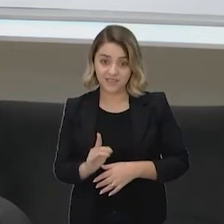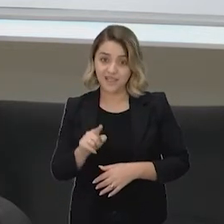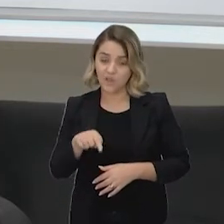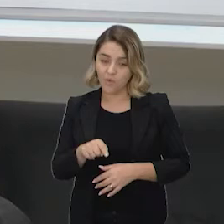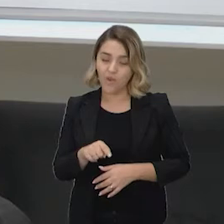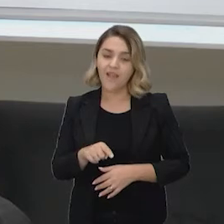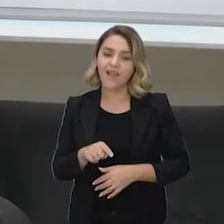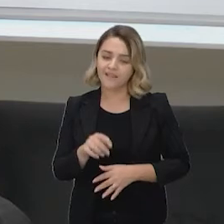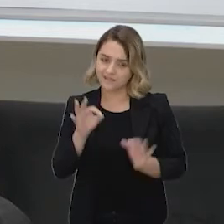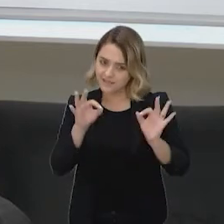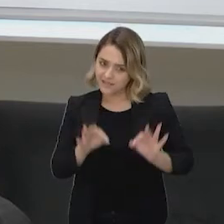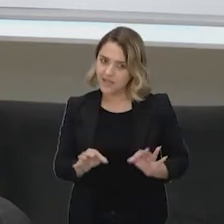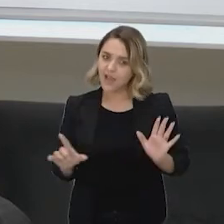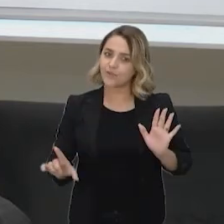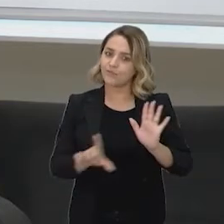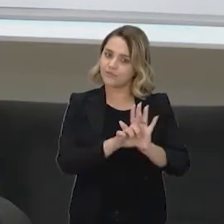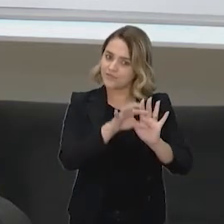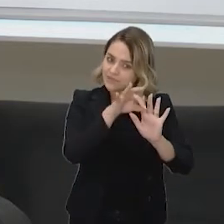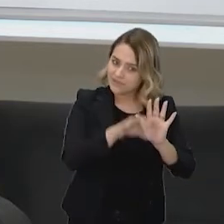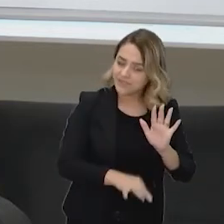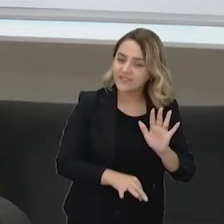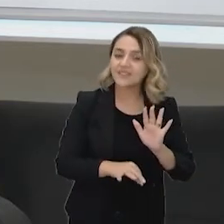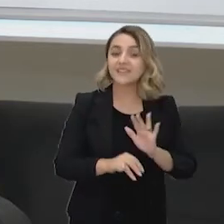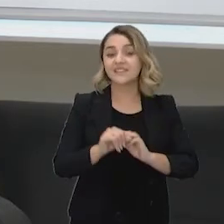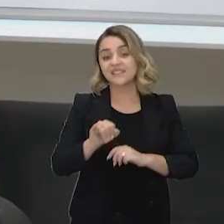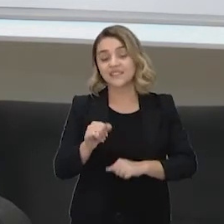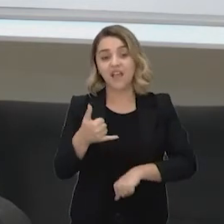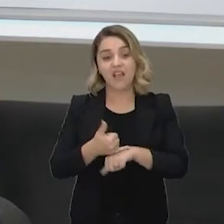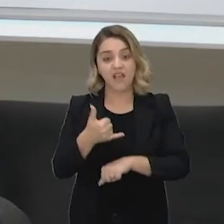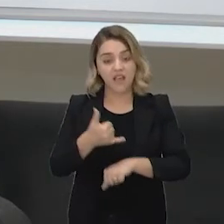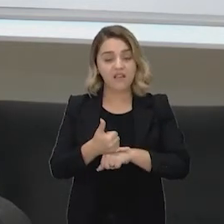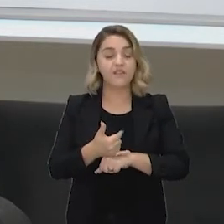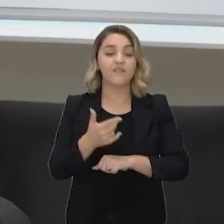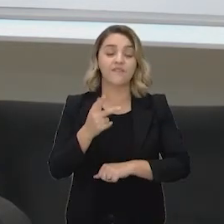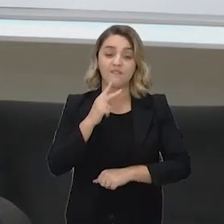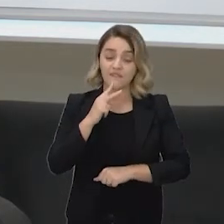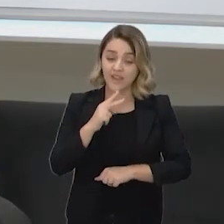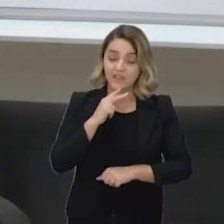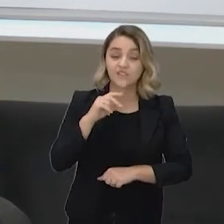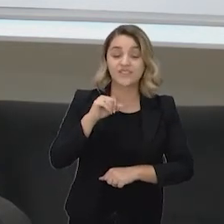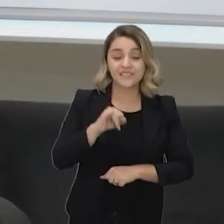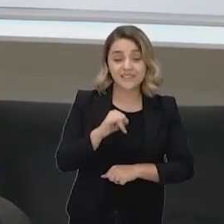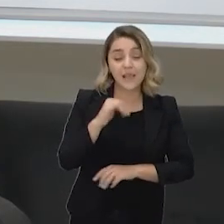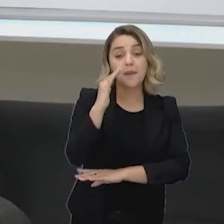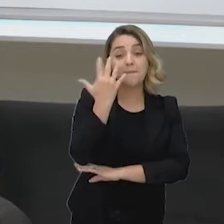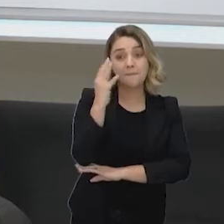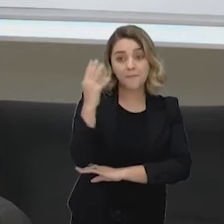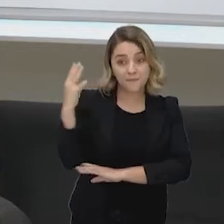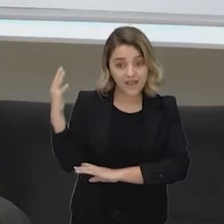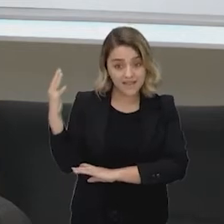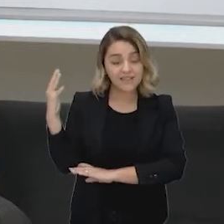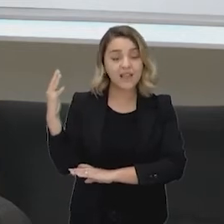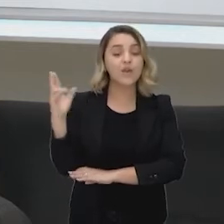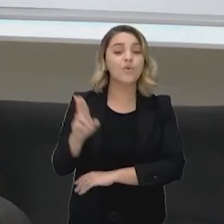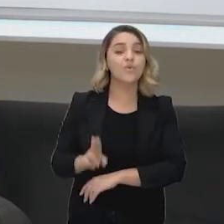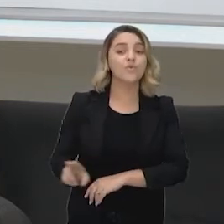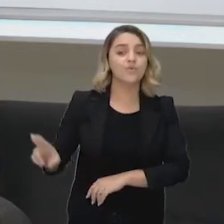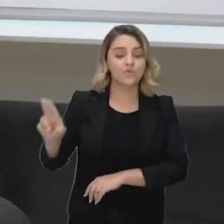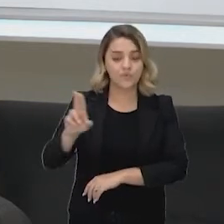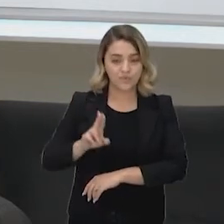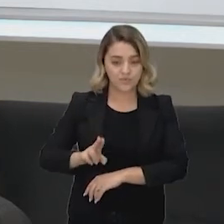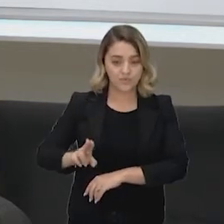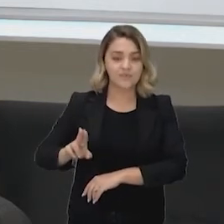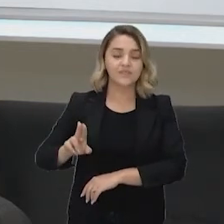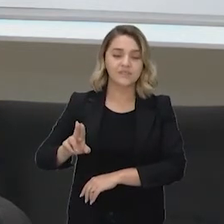gente só pode dizer que o nosso carvão, né, o nosso aço é verde, quando realmente a madeira que foi utilizada para fazer aquele carvão,